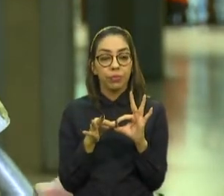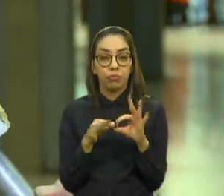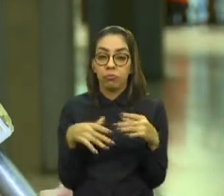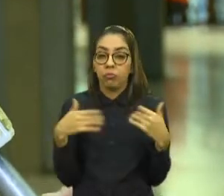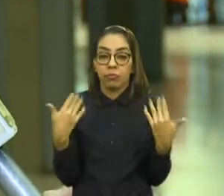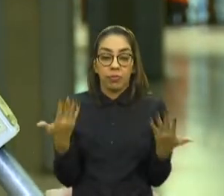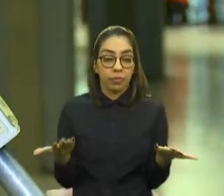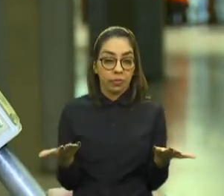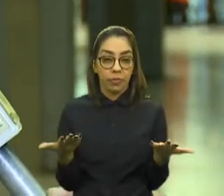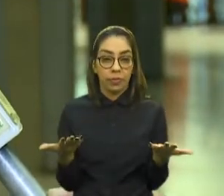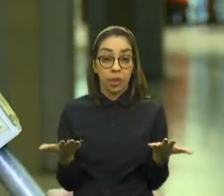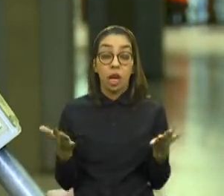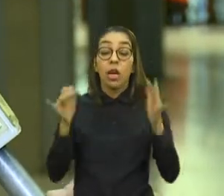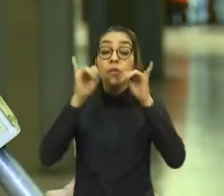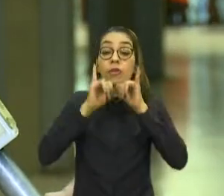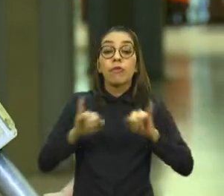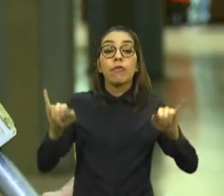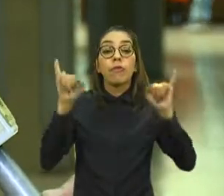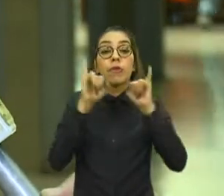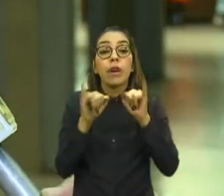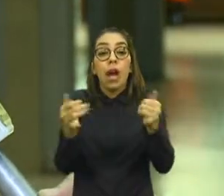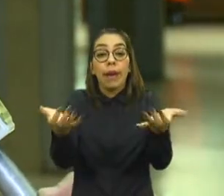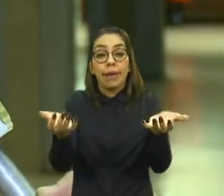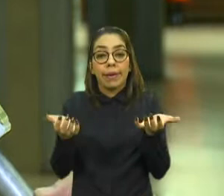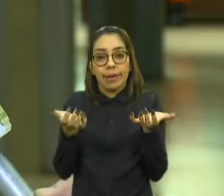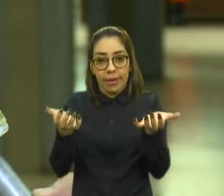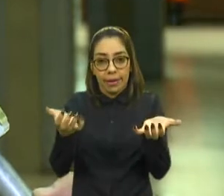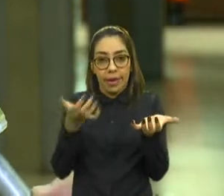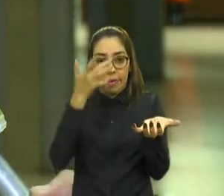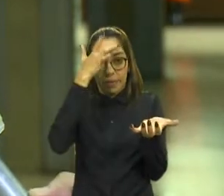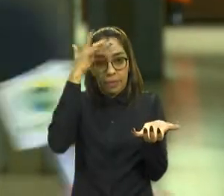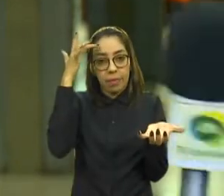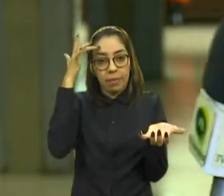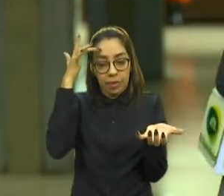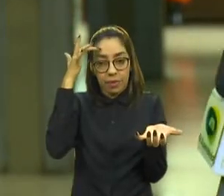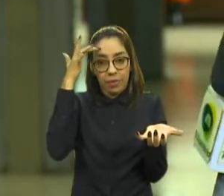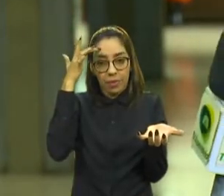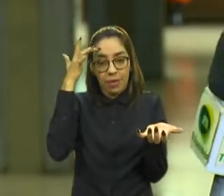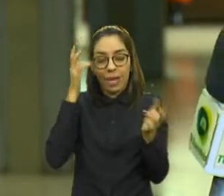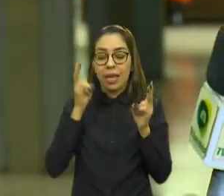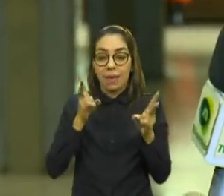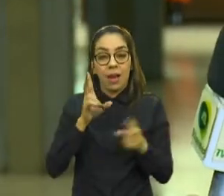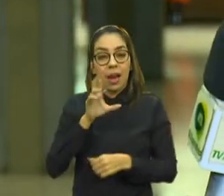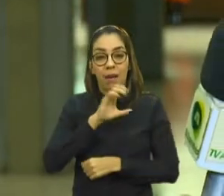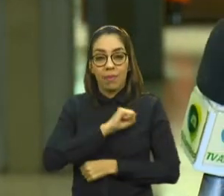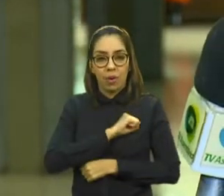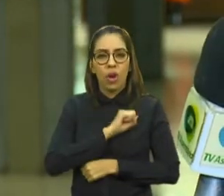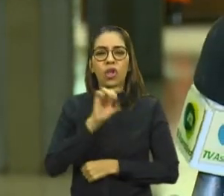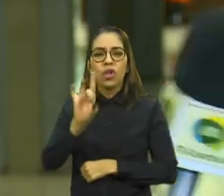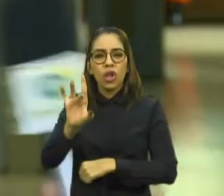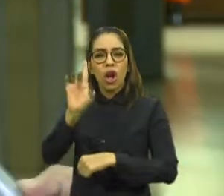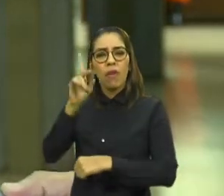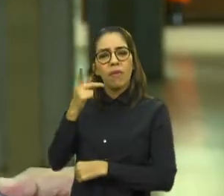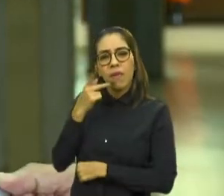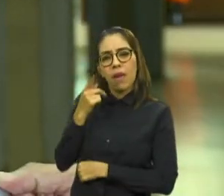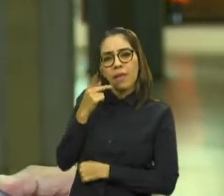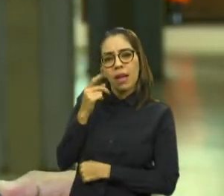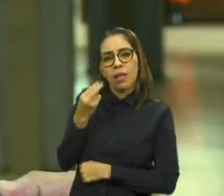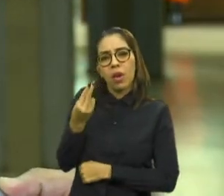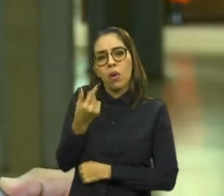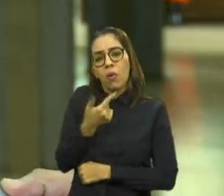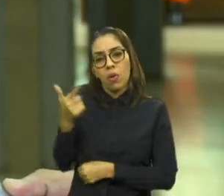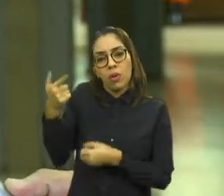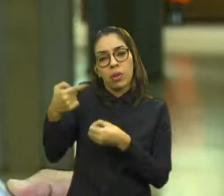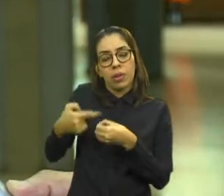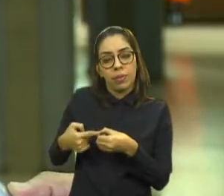nessas mensagens que elas têm para passar. Então, é tudo feito com muito amor, muito carinho. A mostra é só aqui em Fortaleza ou outras cidades do Ceará? Ela vai acontecer